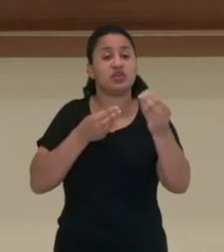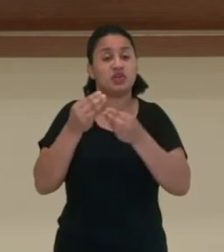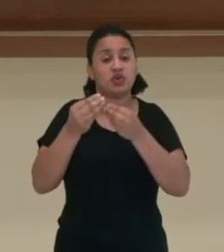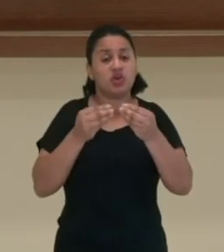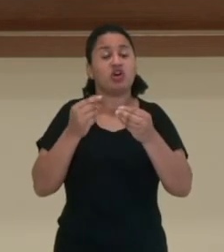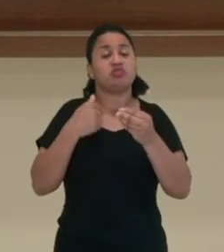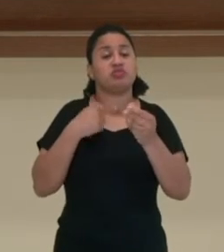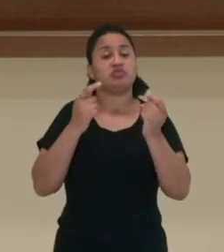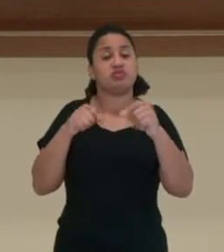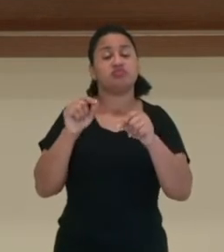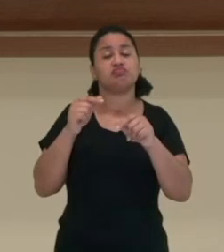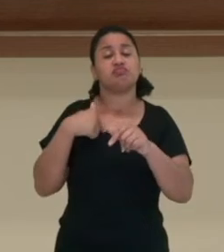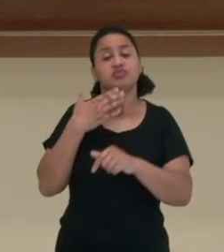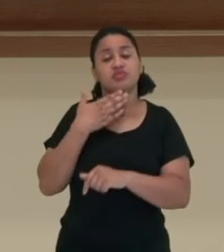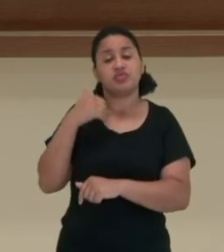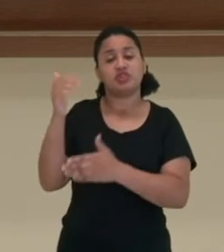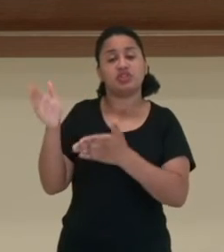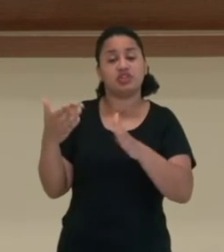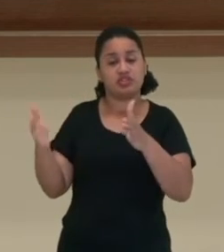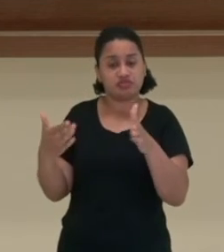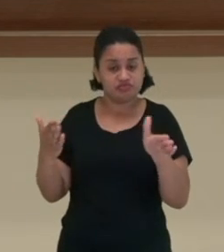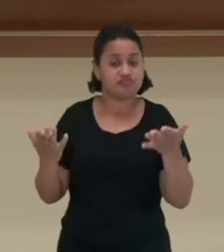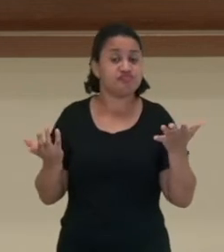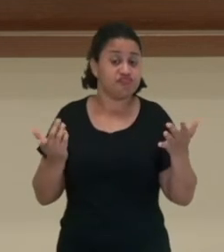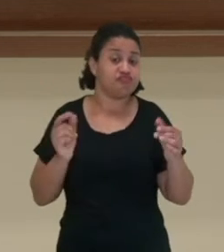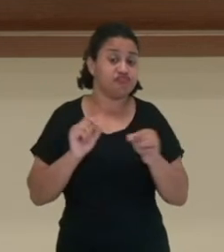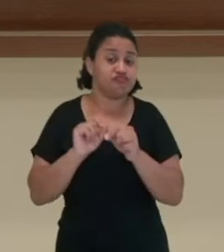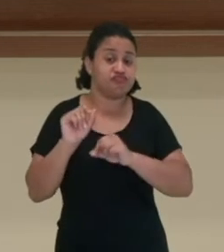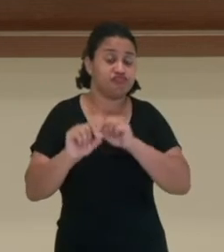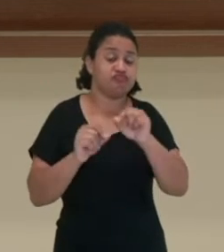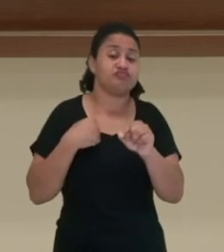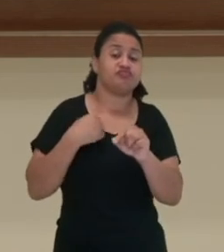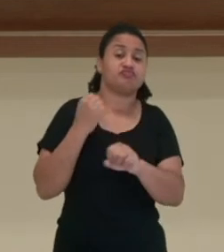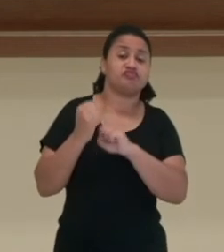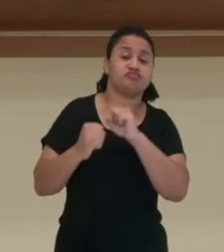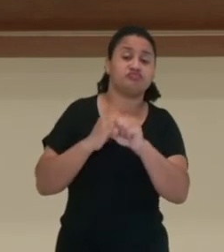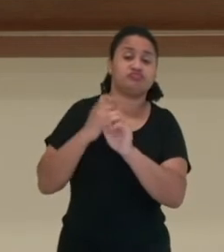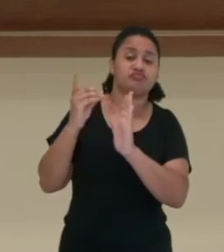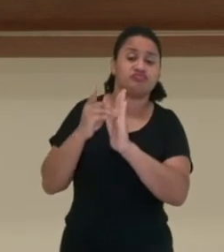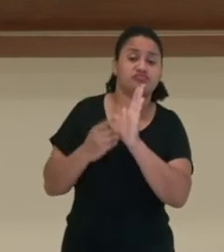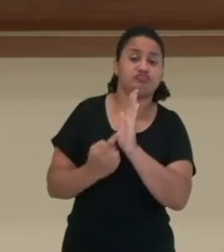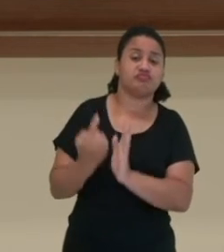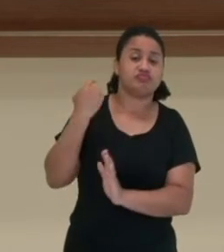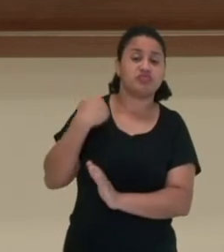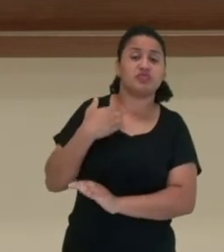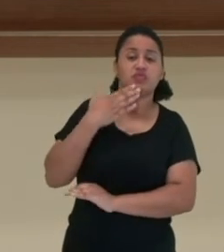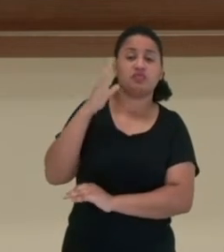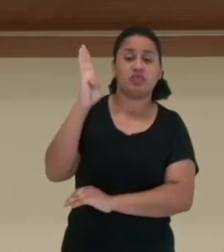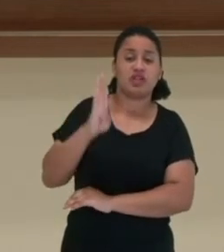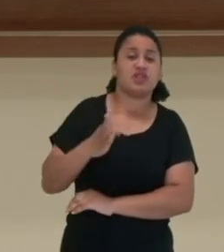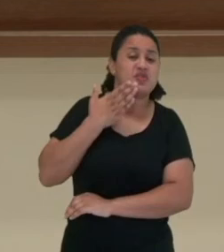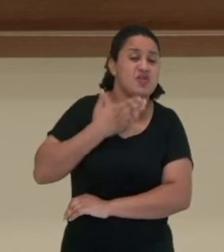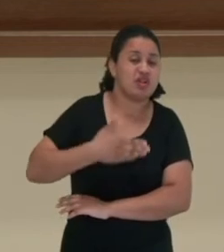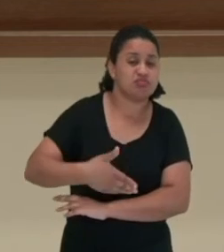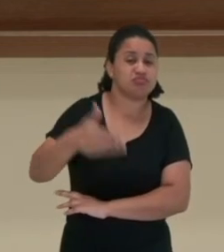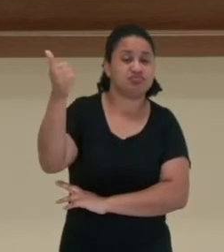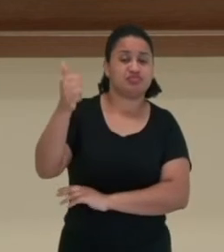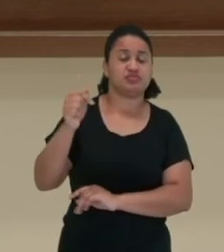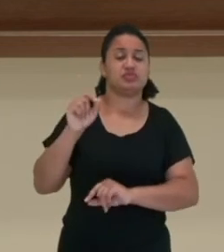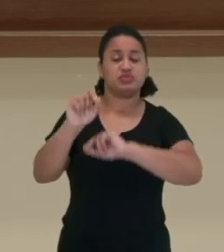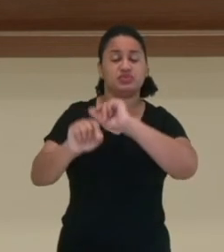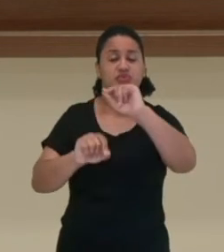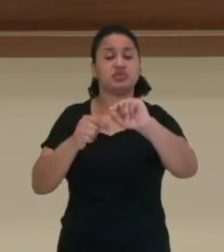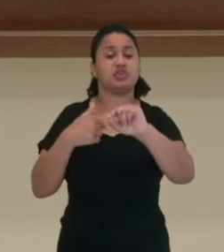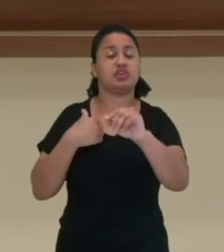para melhorar essa produtividade. Isso fez, nas últimas décadas, o Brasil melhorar muito em termos da